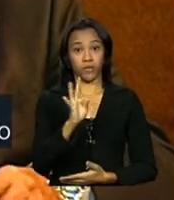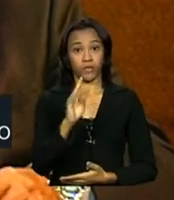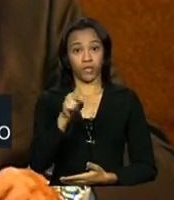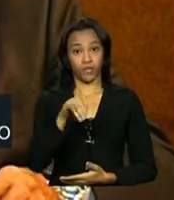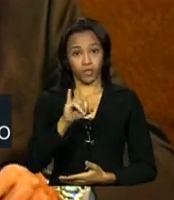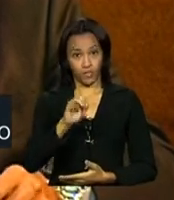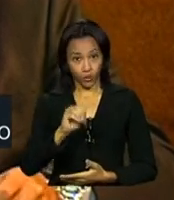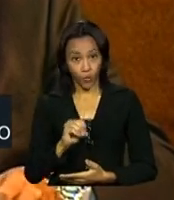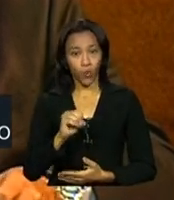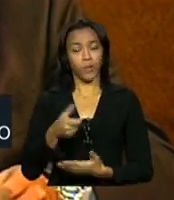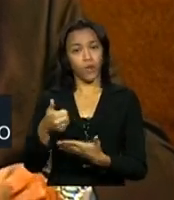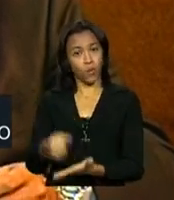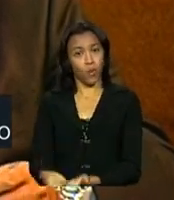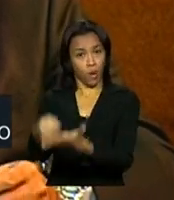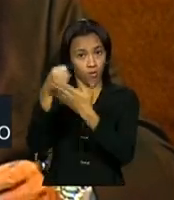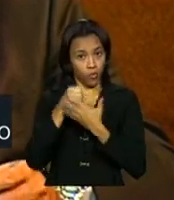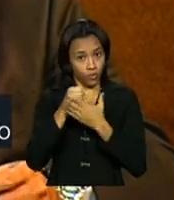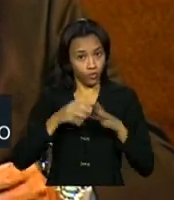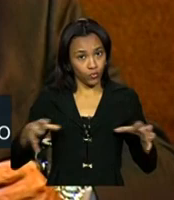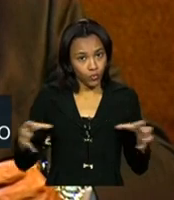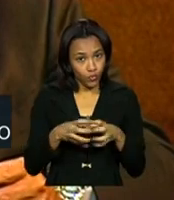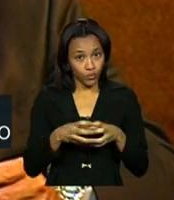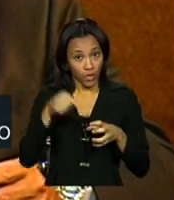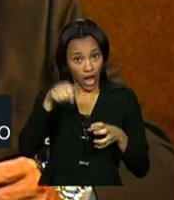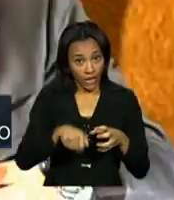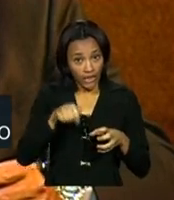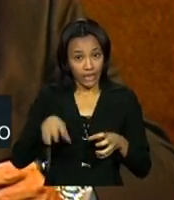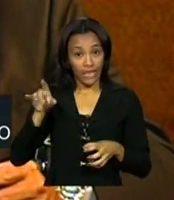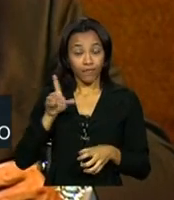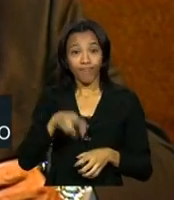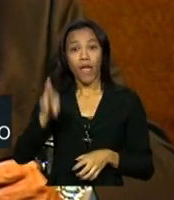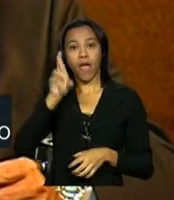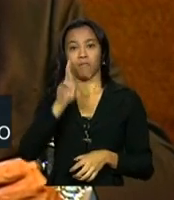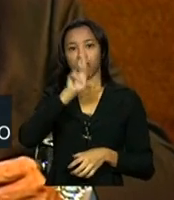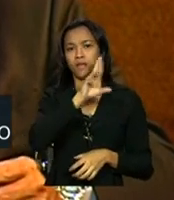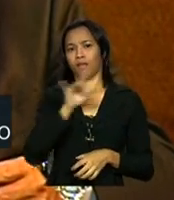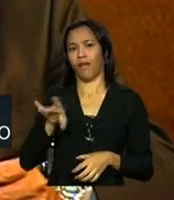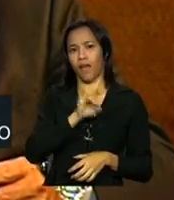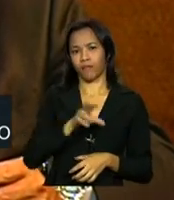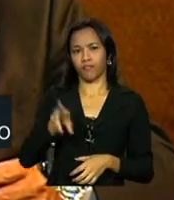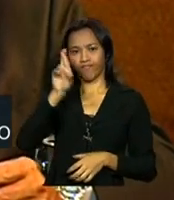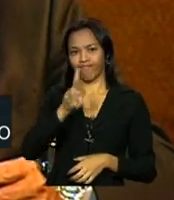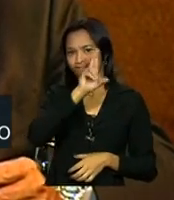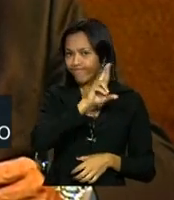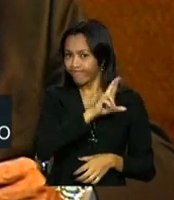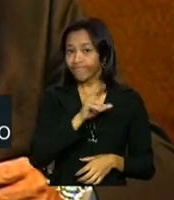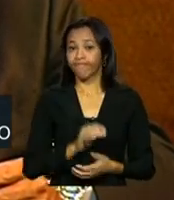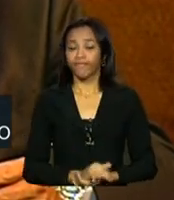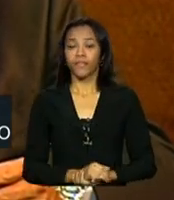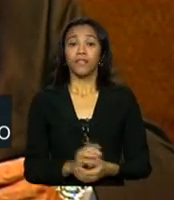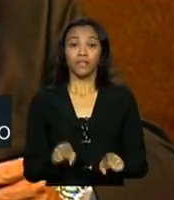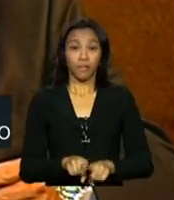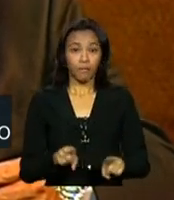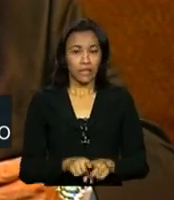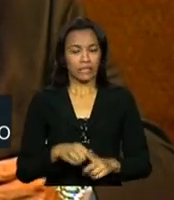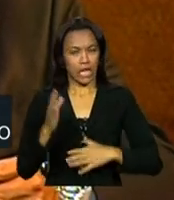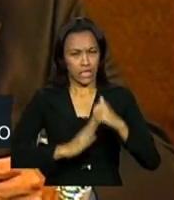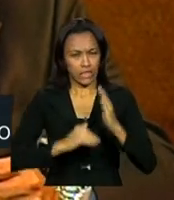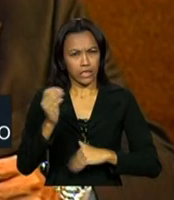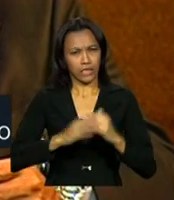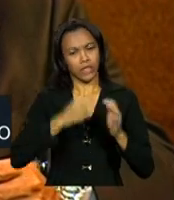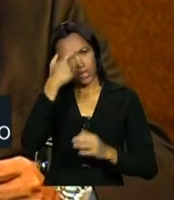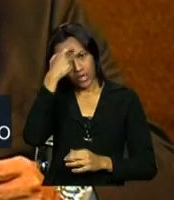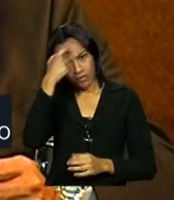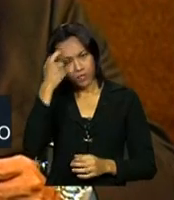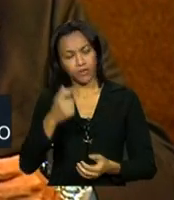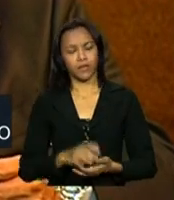Conjunto das instituições aqui representadas nas iniciativas de fortalecimento da capacidade